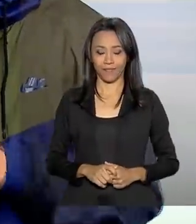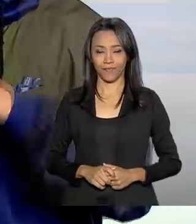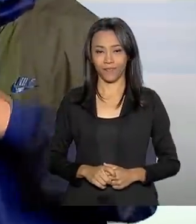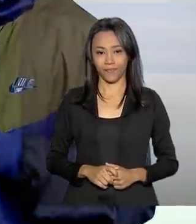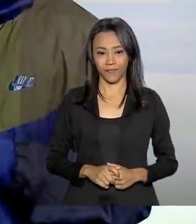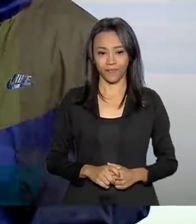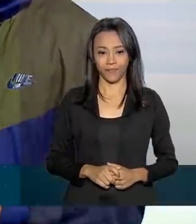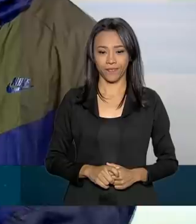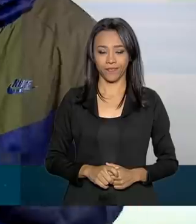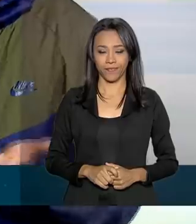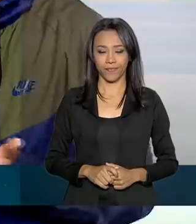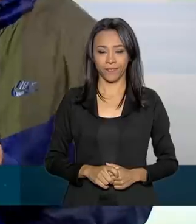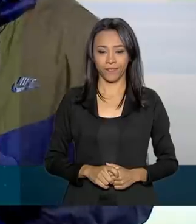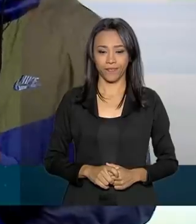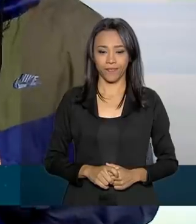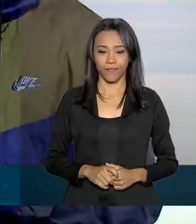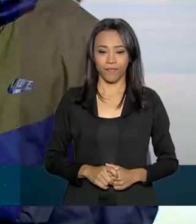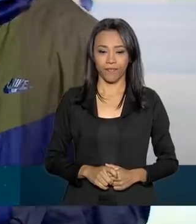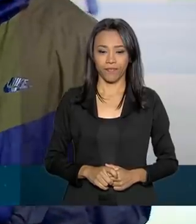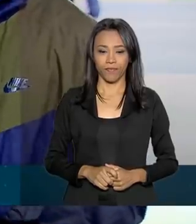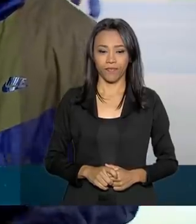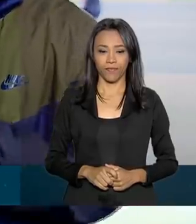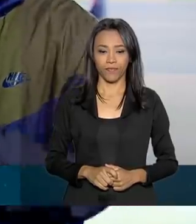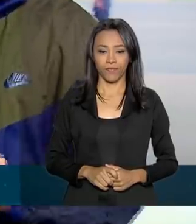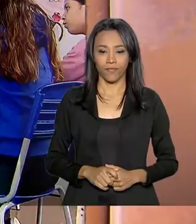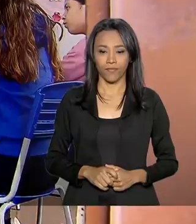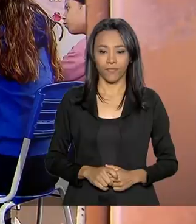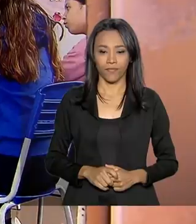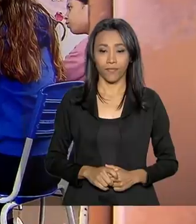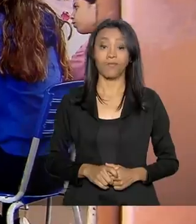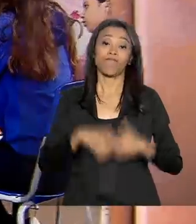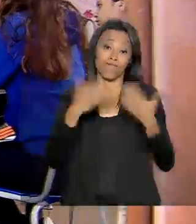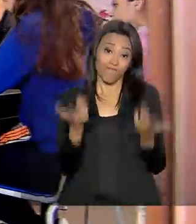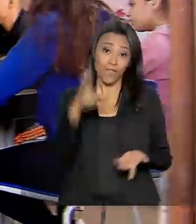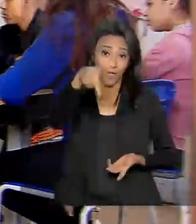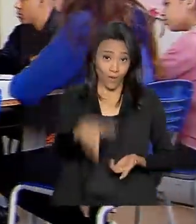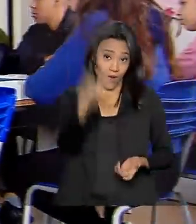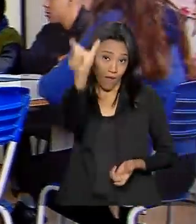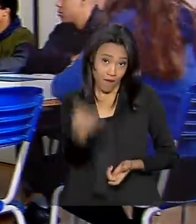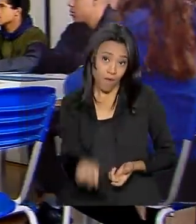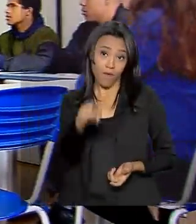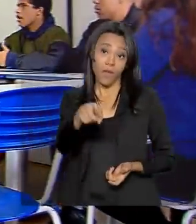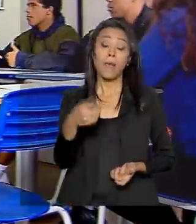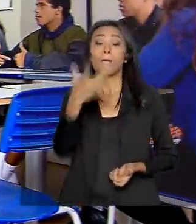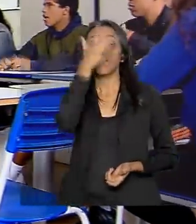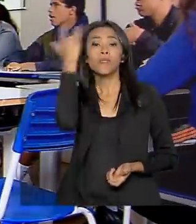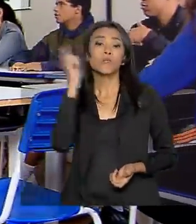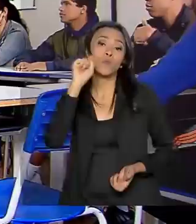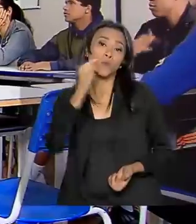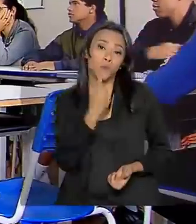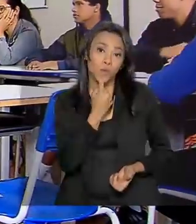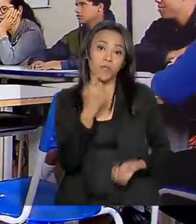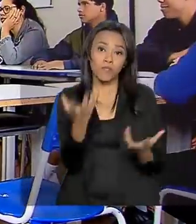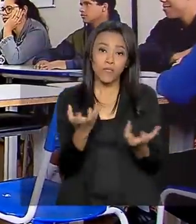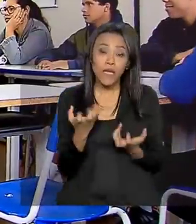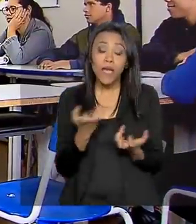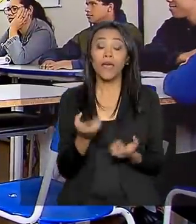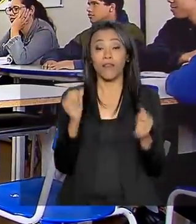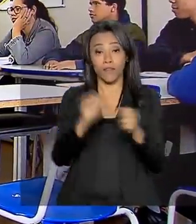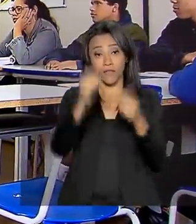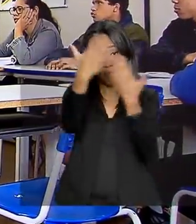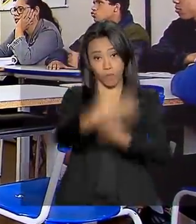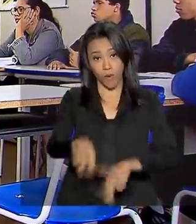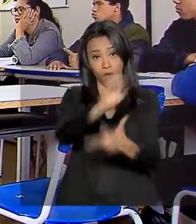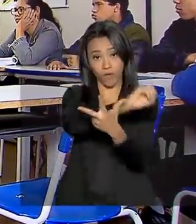essa profissão. Então é meu sonho até hoje. Assim como Matheus, pessoas surdas que quiserem fazer o Exame